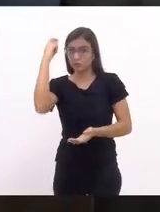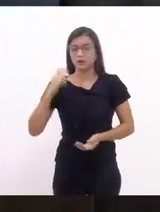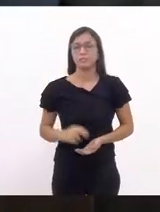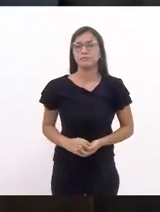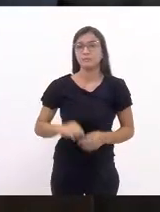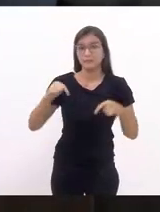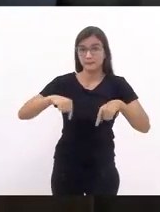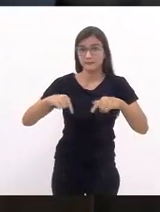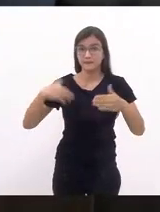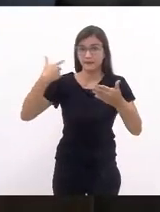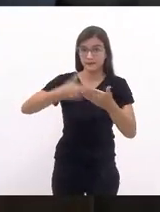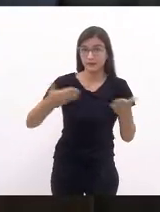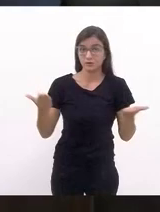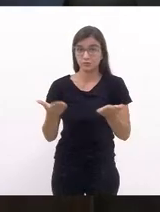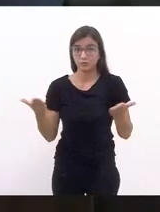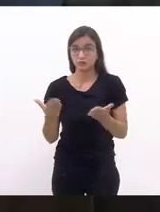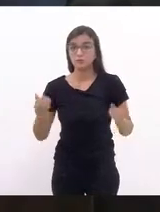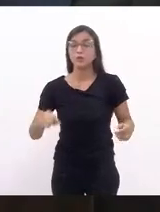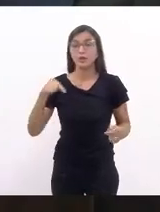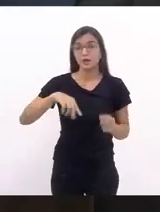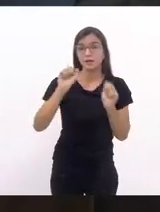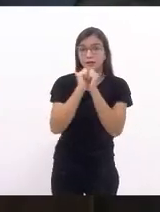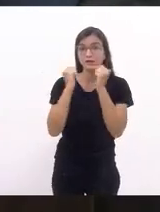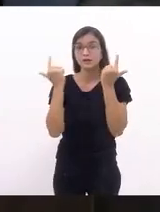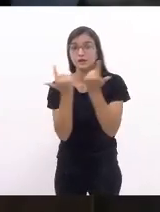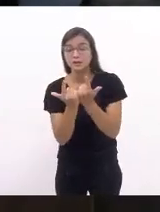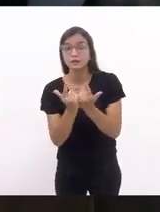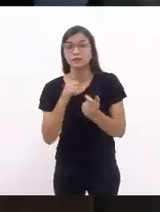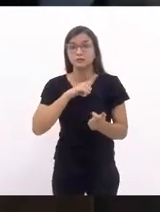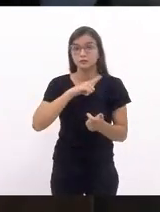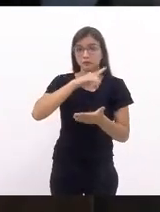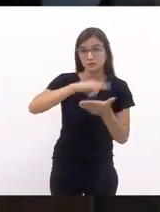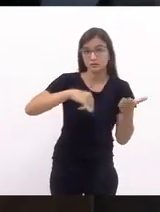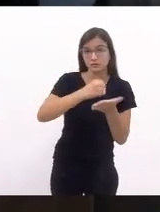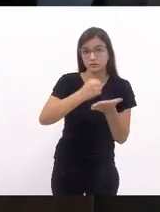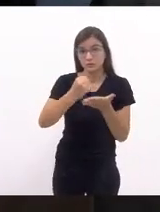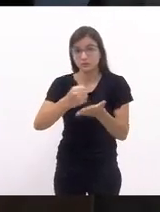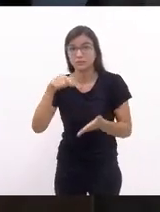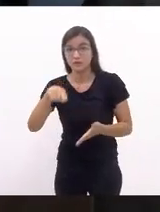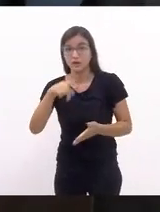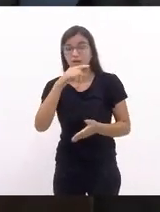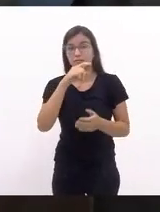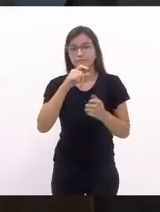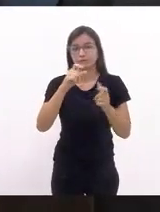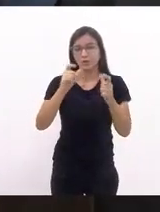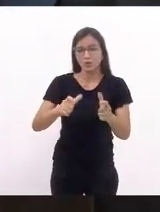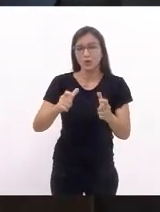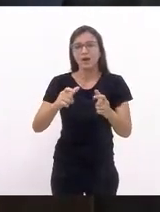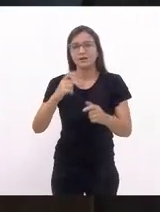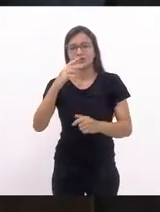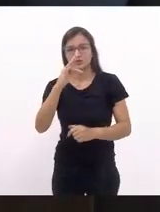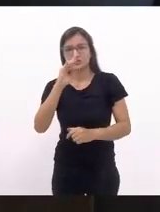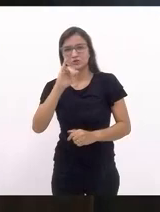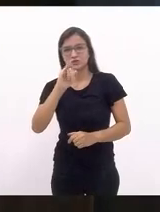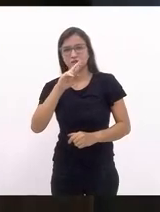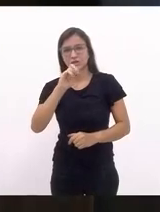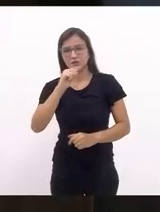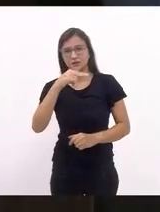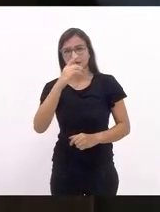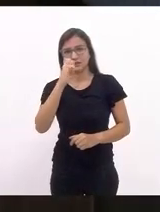as atividades referentes ao palácio incluindo inventário do mobiliário do Palácio Tiradentes prospect são